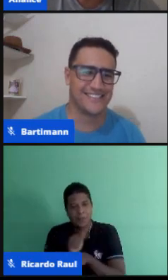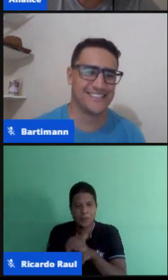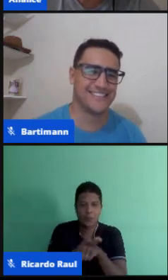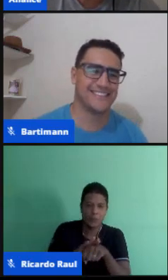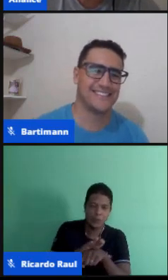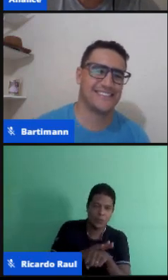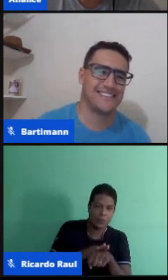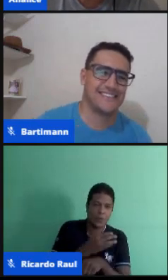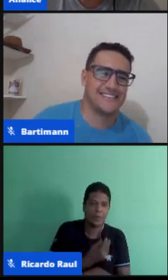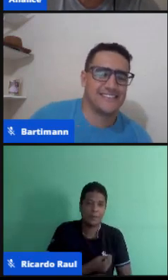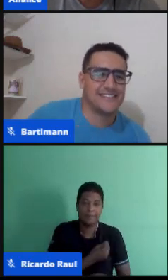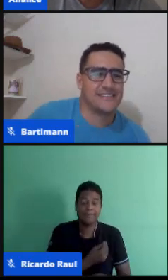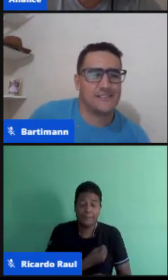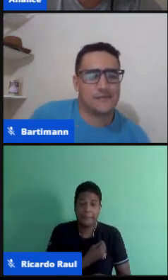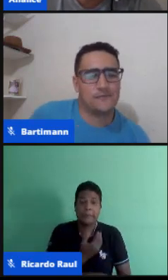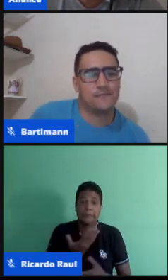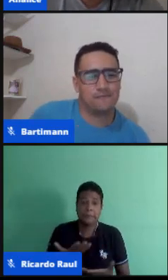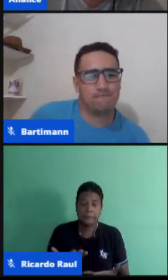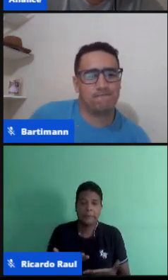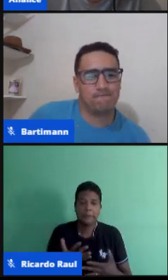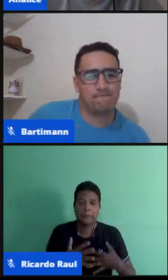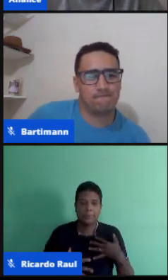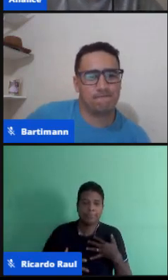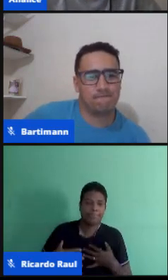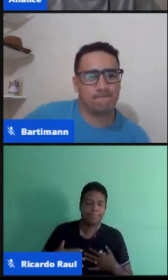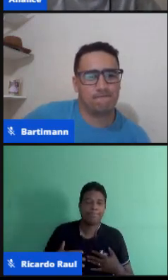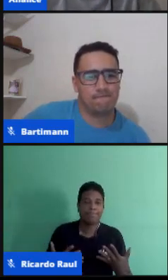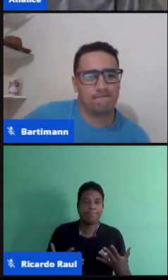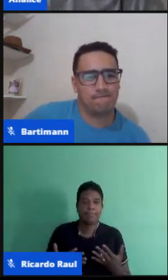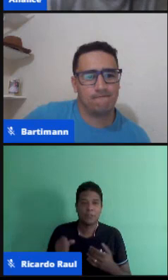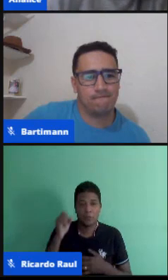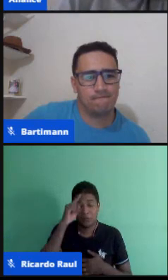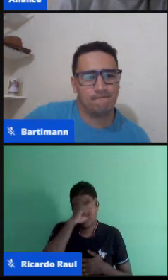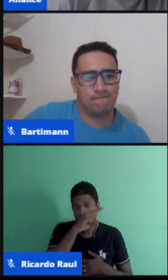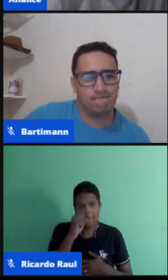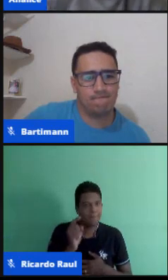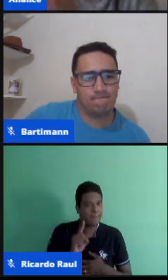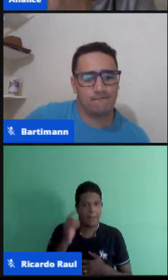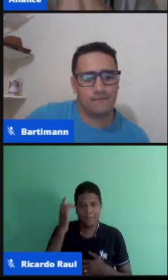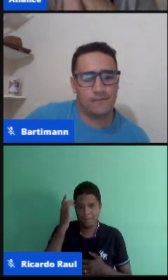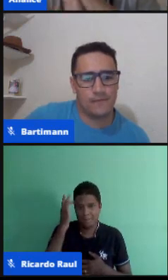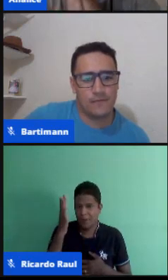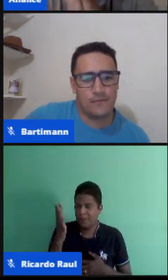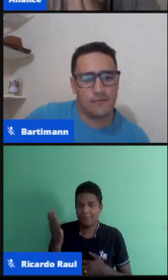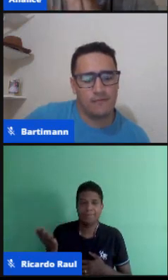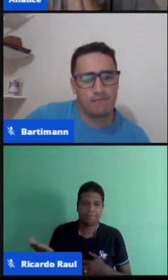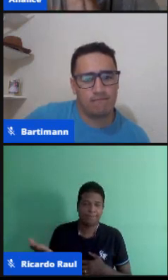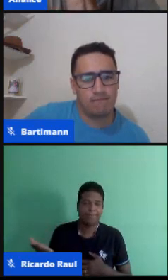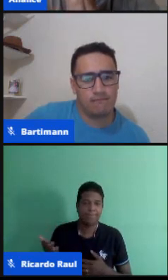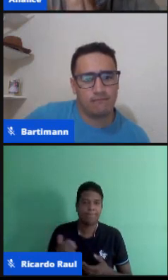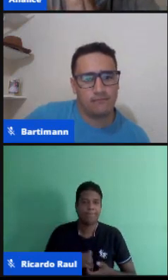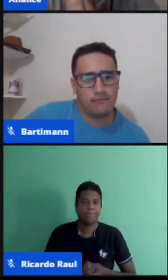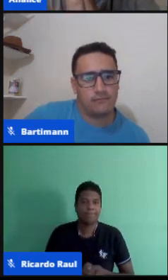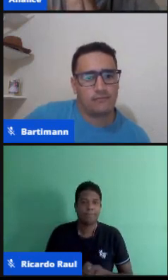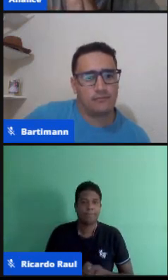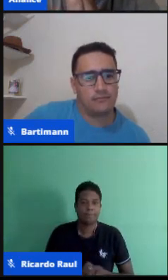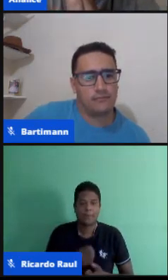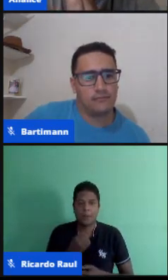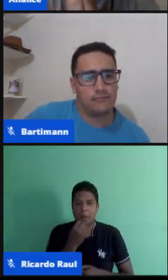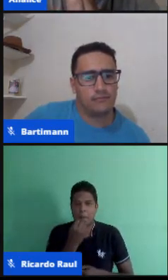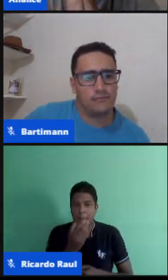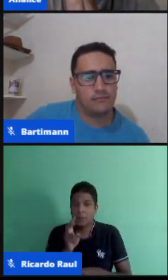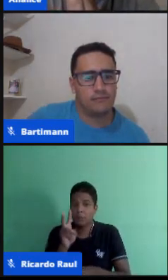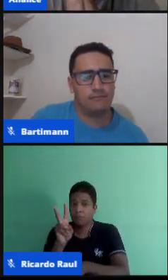conversar pessoalmente, mas estamos num período muito crítico, né? Não é fácil esse período. Então, fiquem bem,